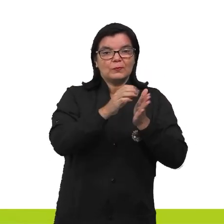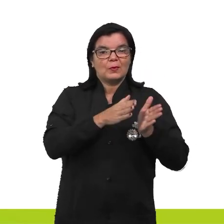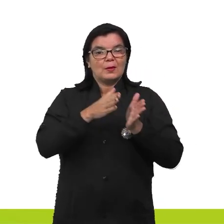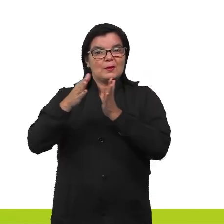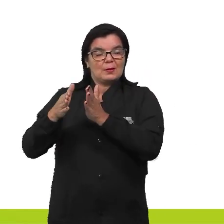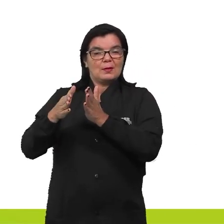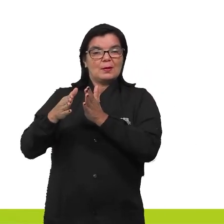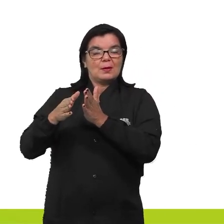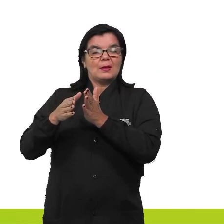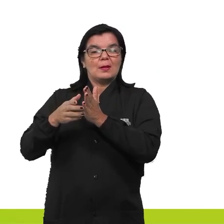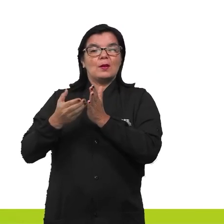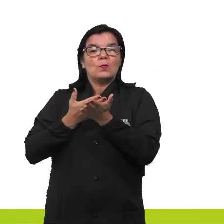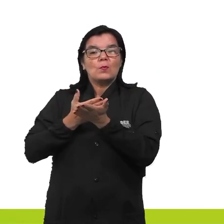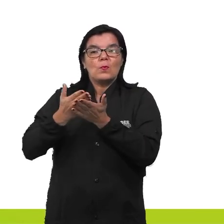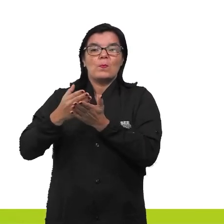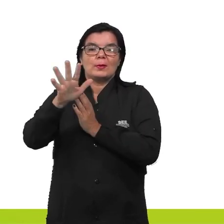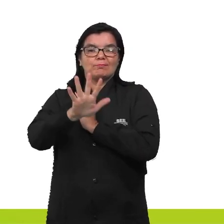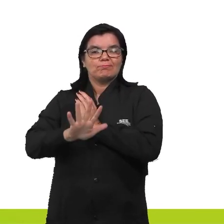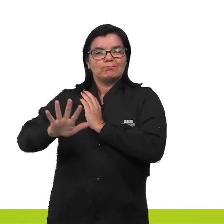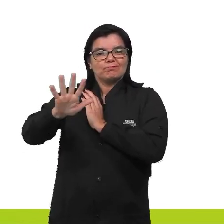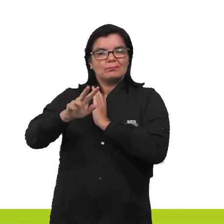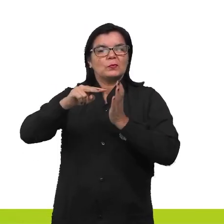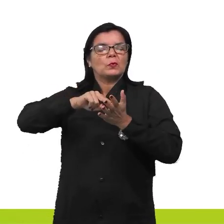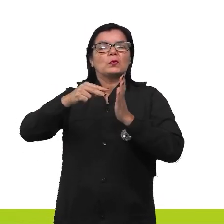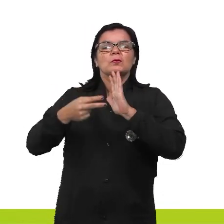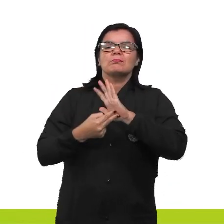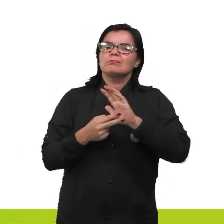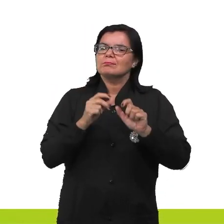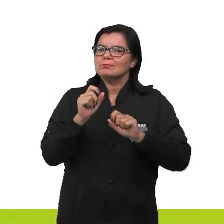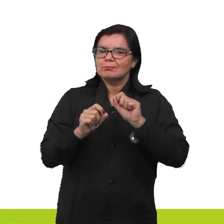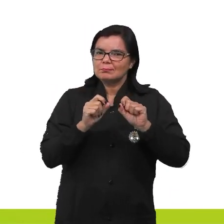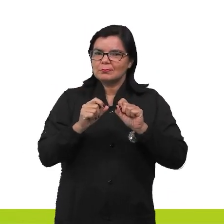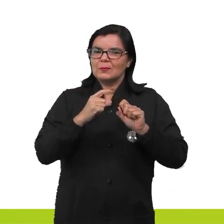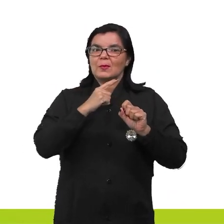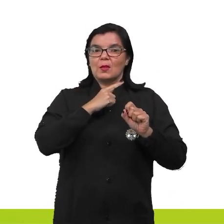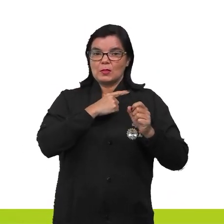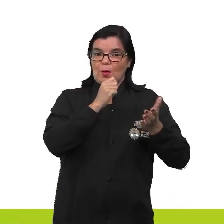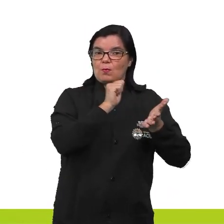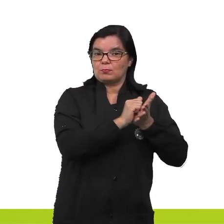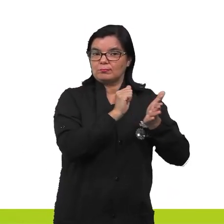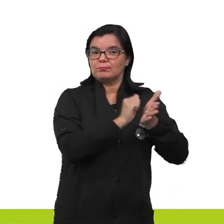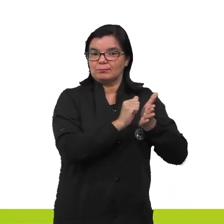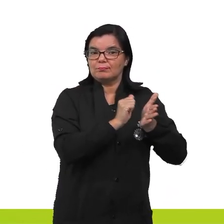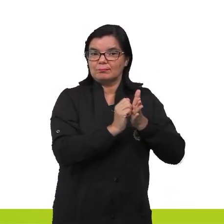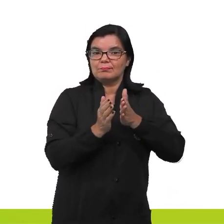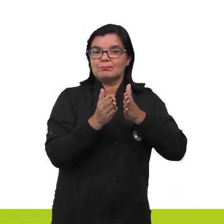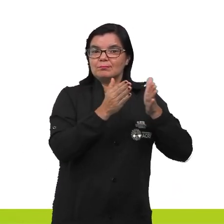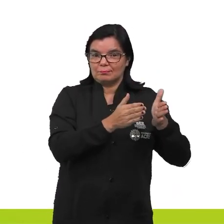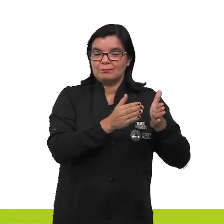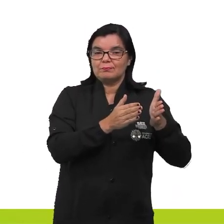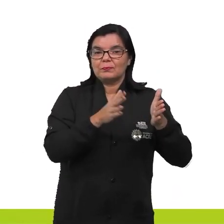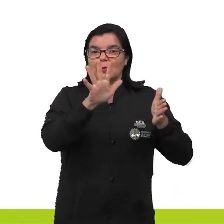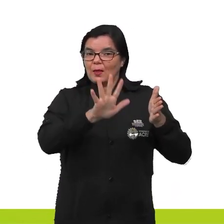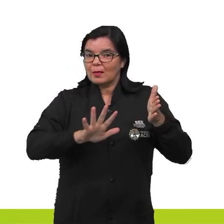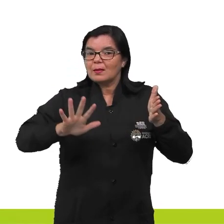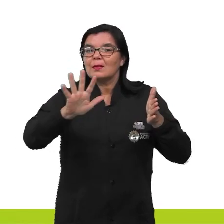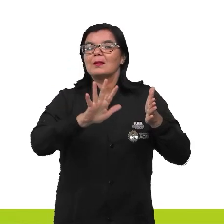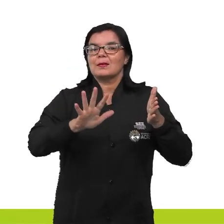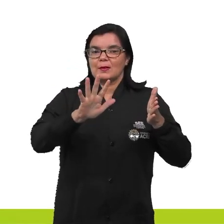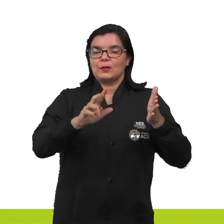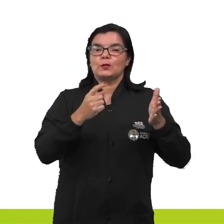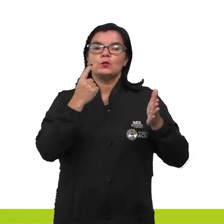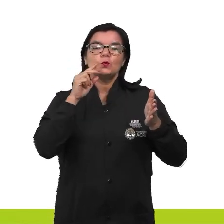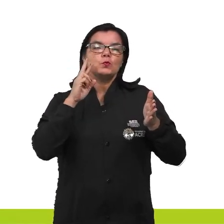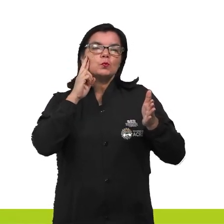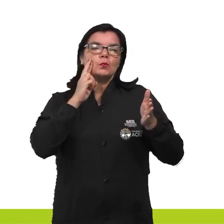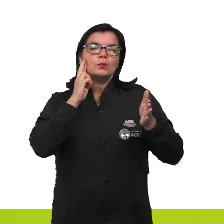O que isso significa dizer? Significa que eu tenho produções aí que são da era nacional. Essa nesse rosa em um